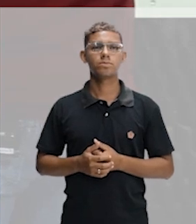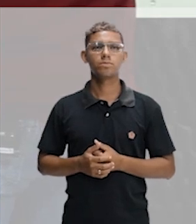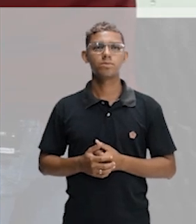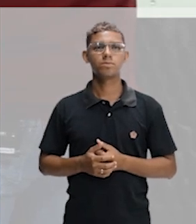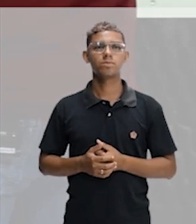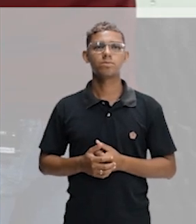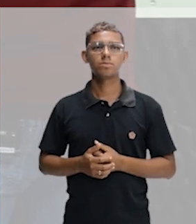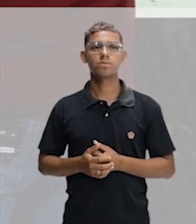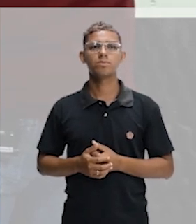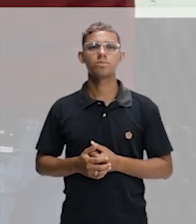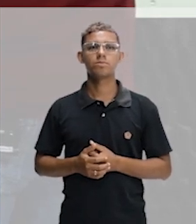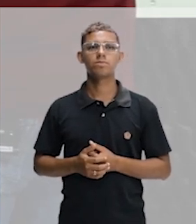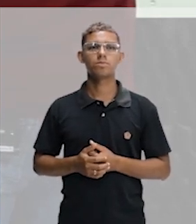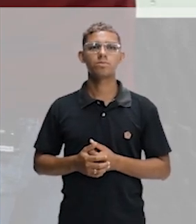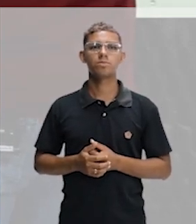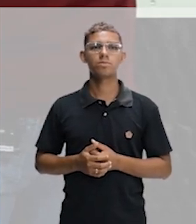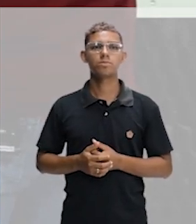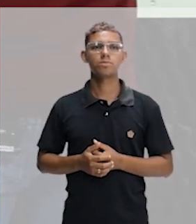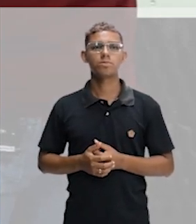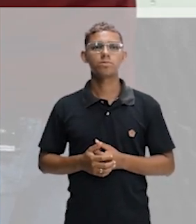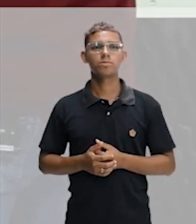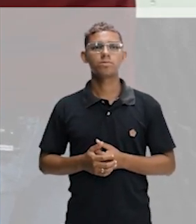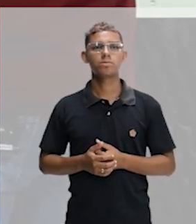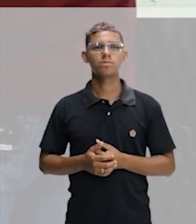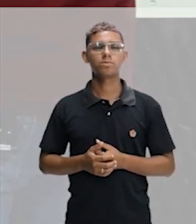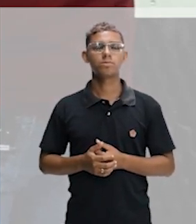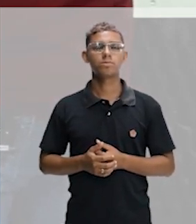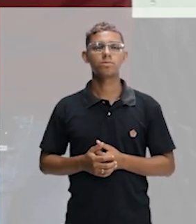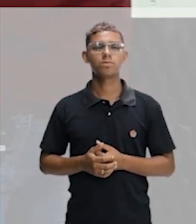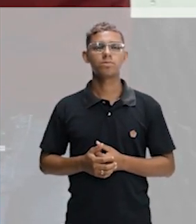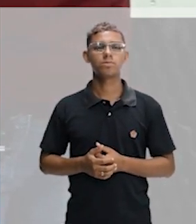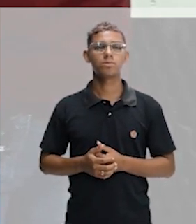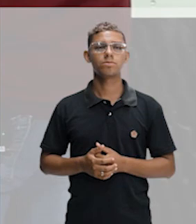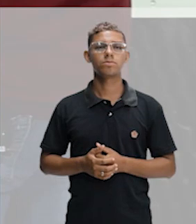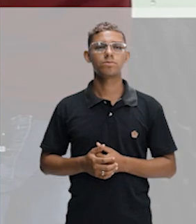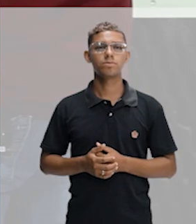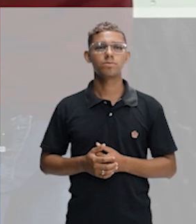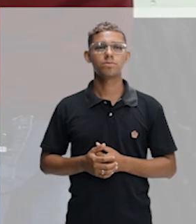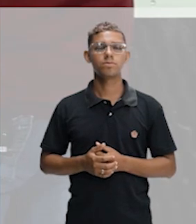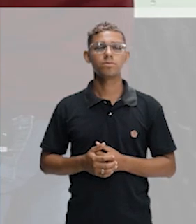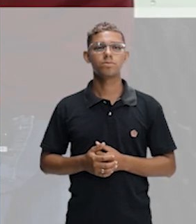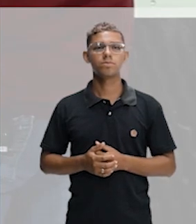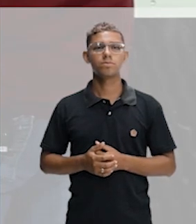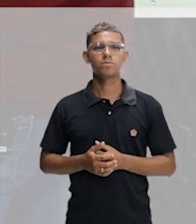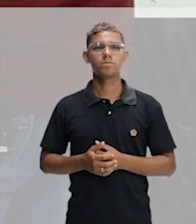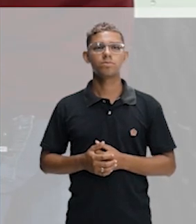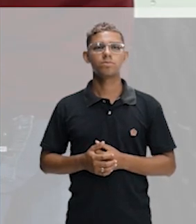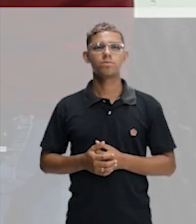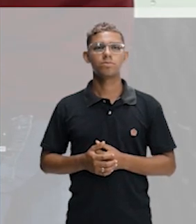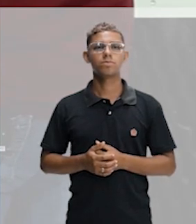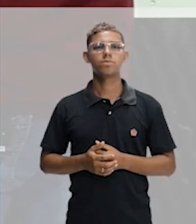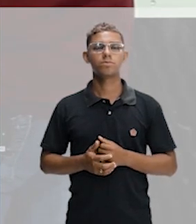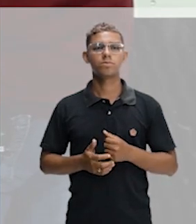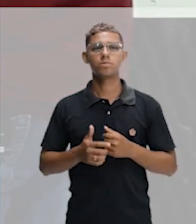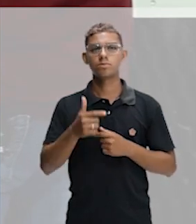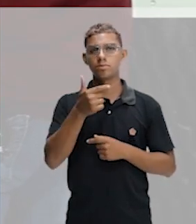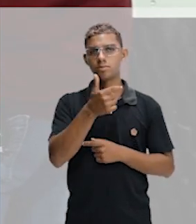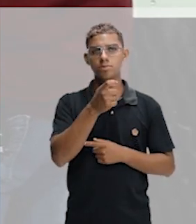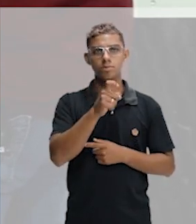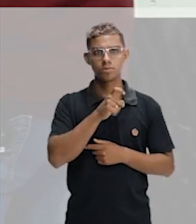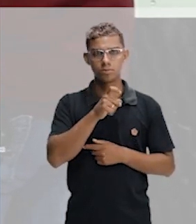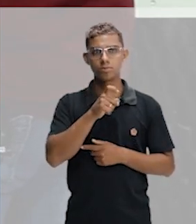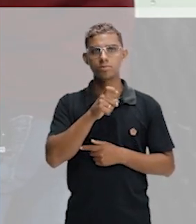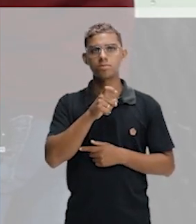2x - 8 = 0 né só invertendo aí você vai encontrar dois x igual a 8